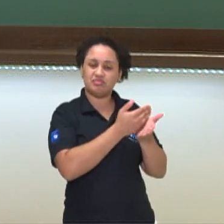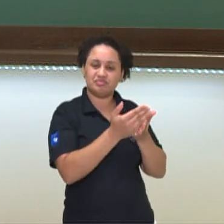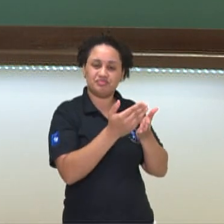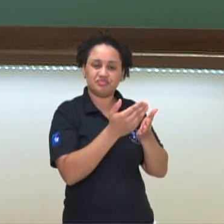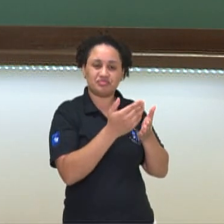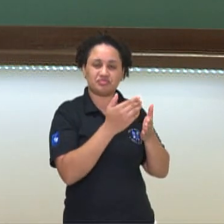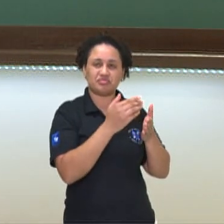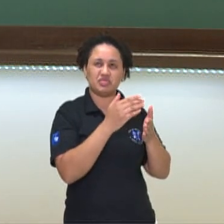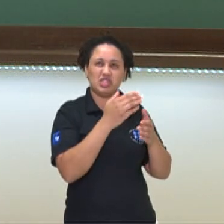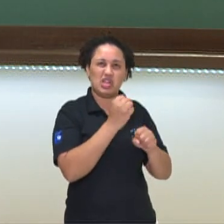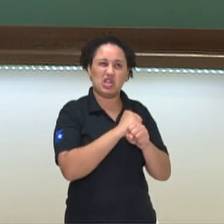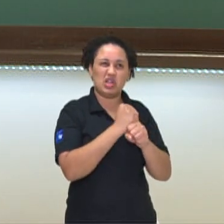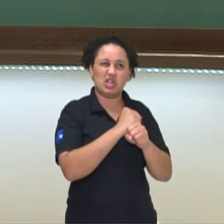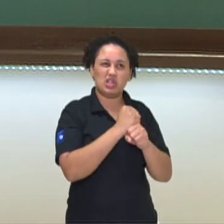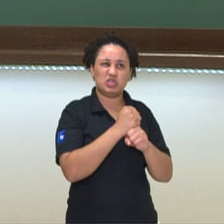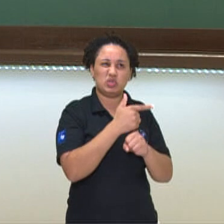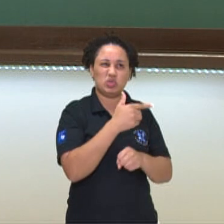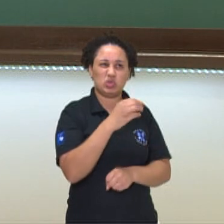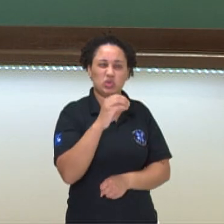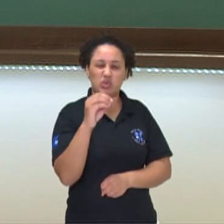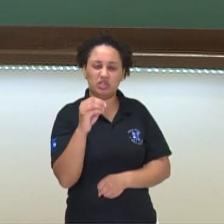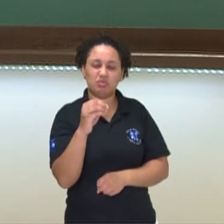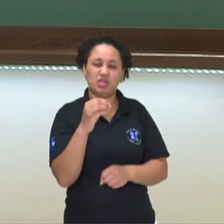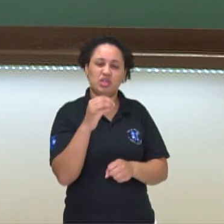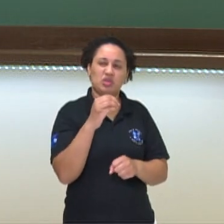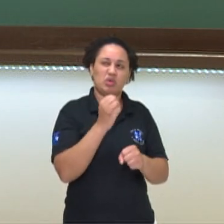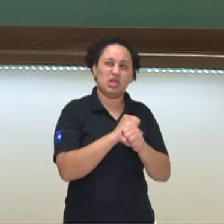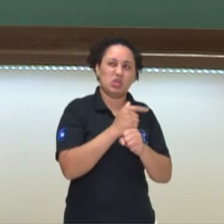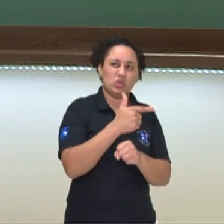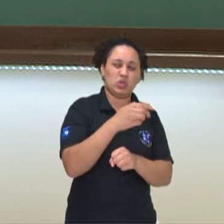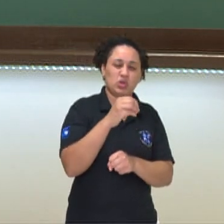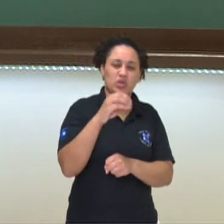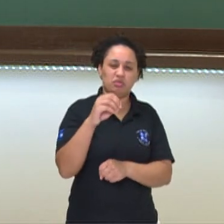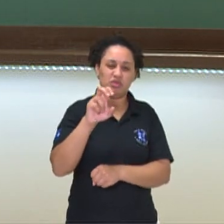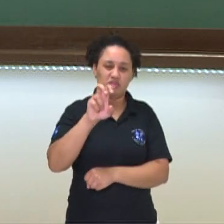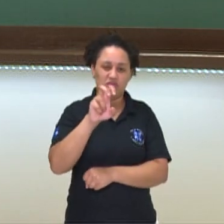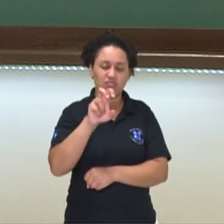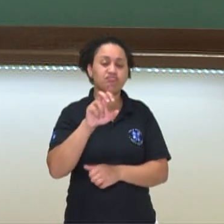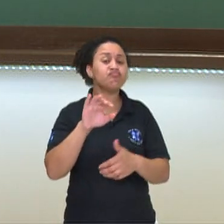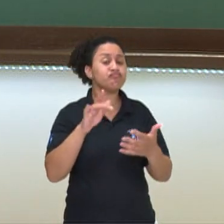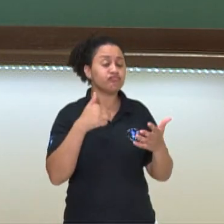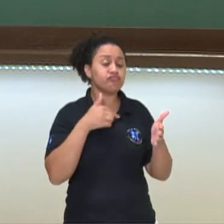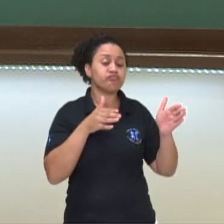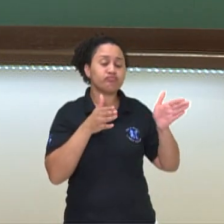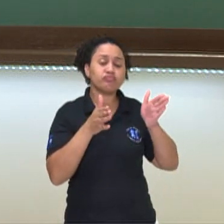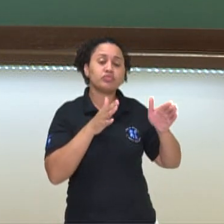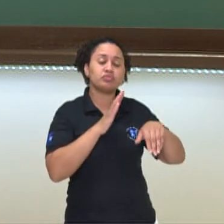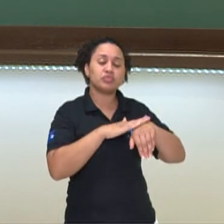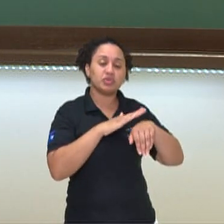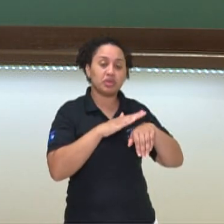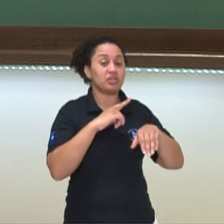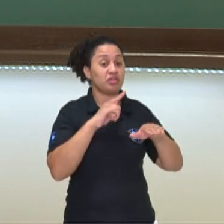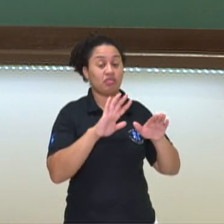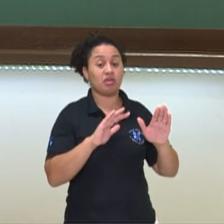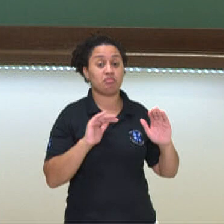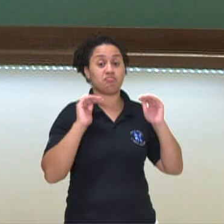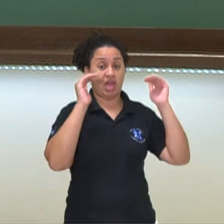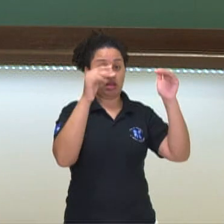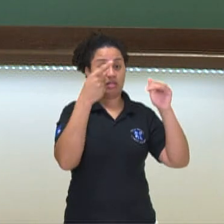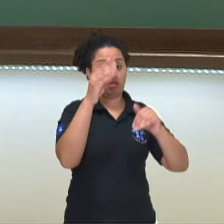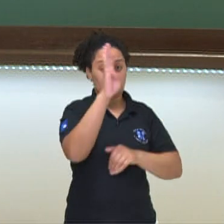história, meados dos anos 2000, 2005, foi o momento onde ela teve o seu ápice no